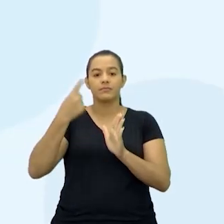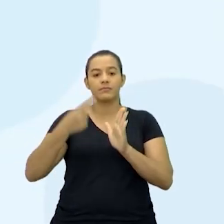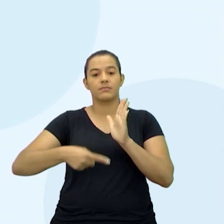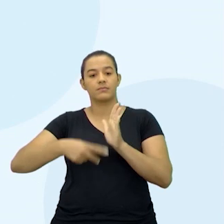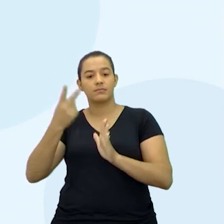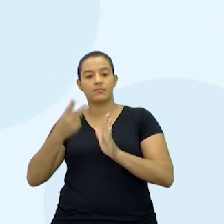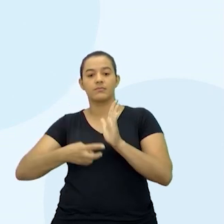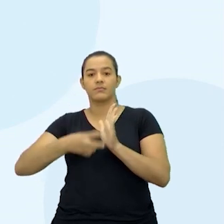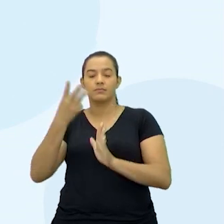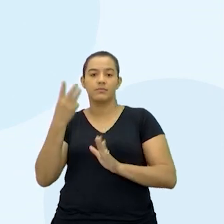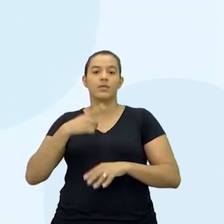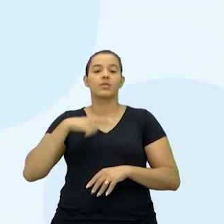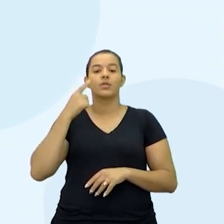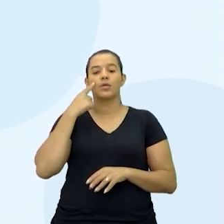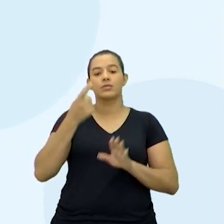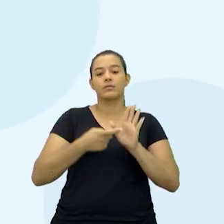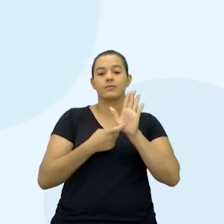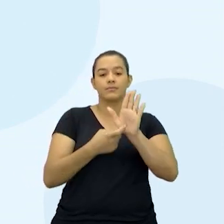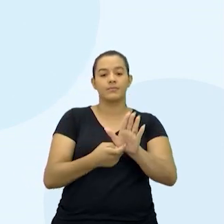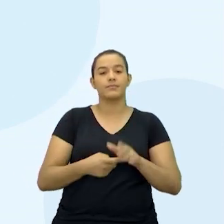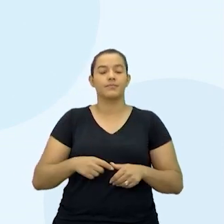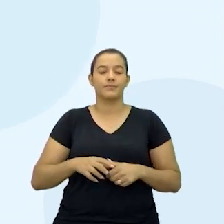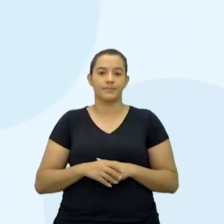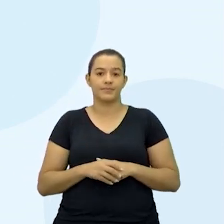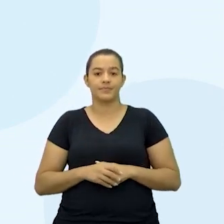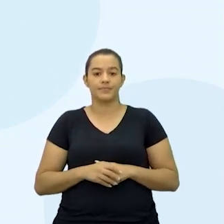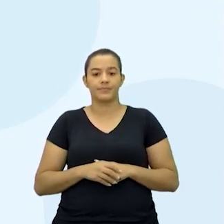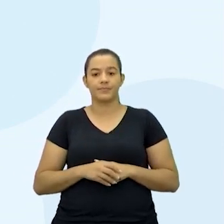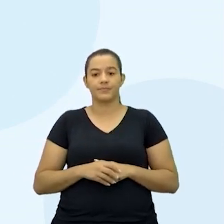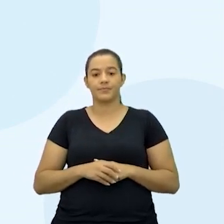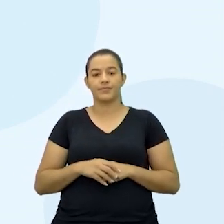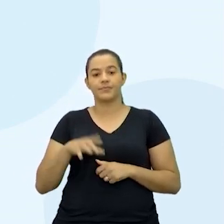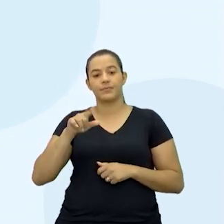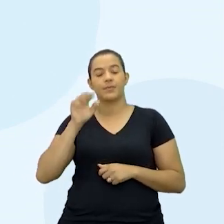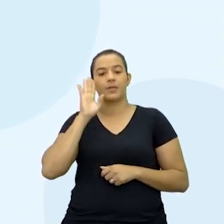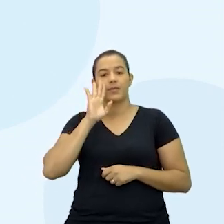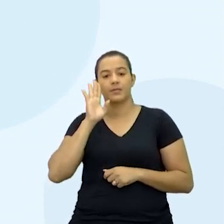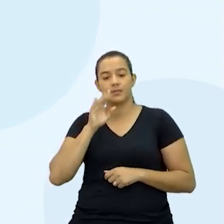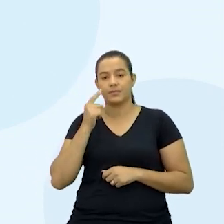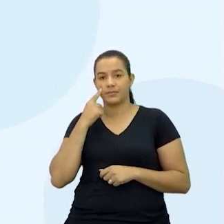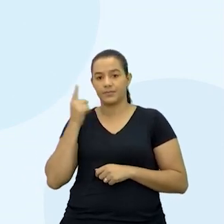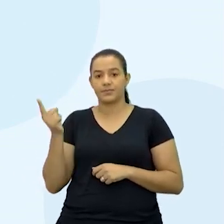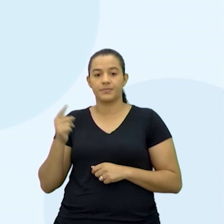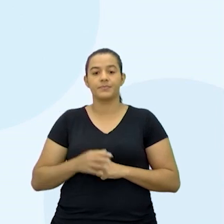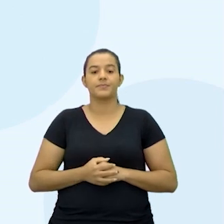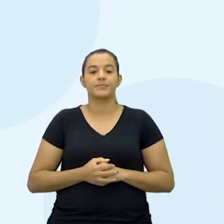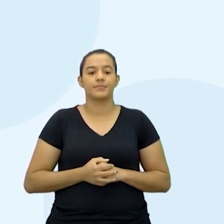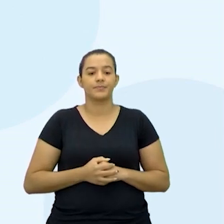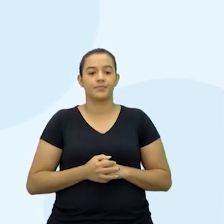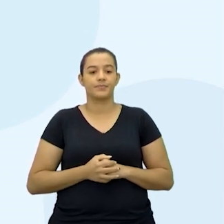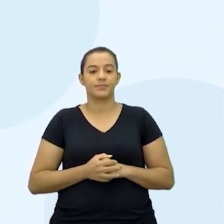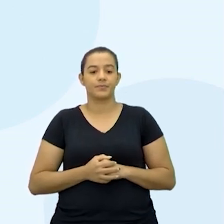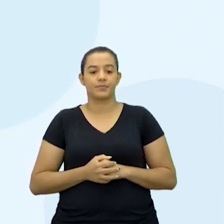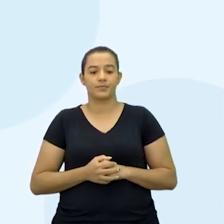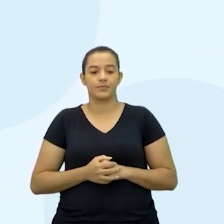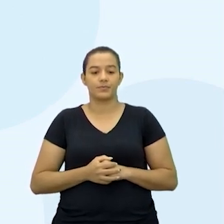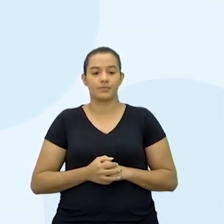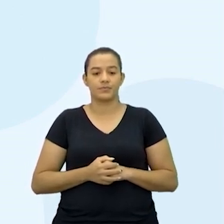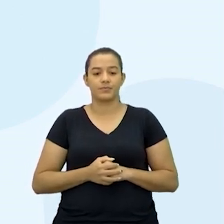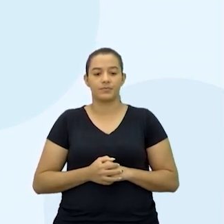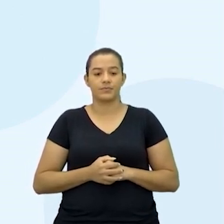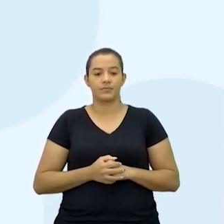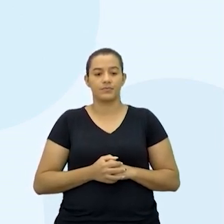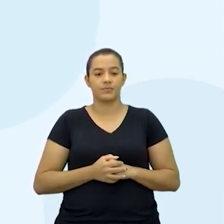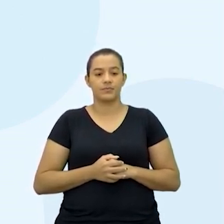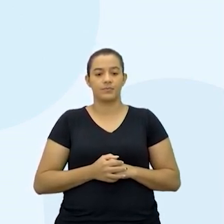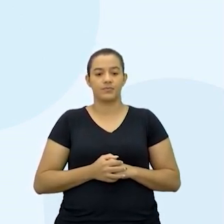aula 1, apresentamos o observatório de imprensa. Deixa eu ticar aqui, porque eu acho isso legal de fazer. Espera só um instantinho, manter isso na tela. Acho que já está